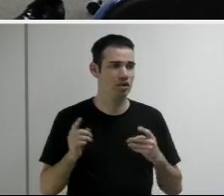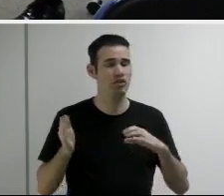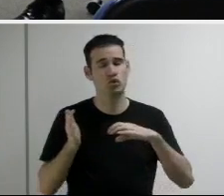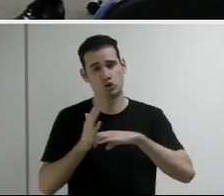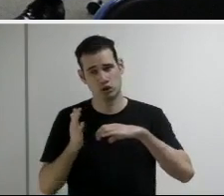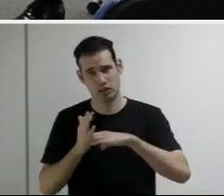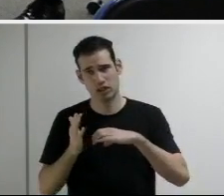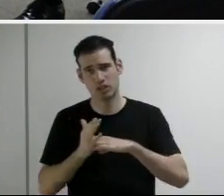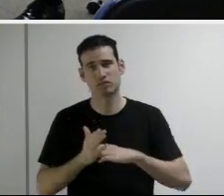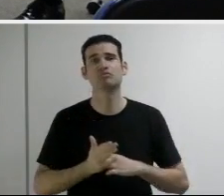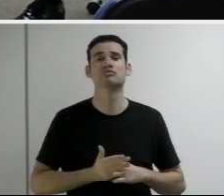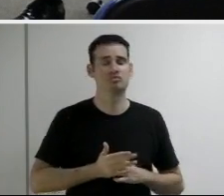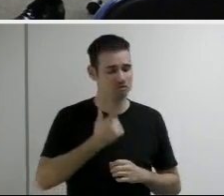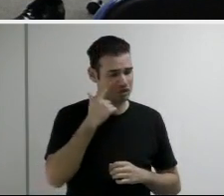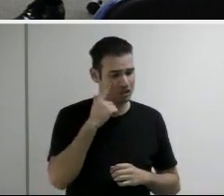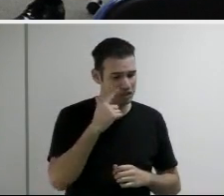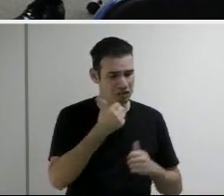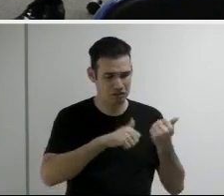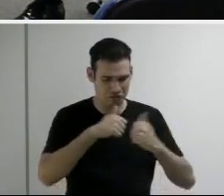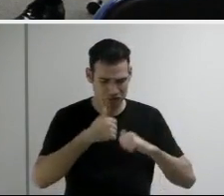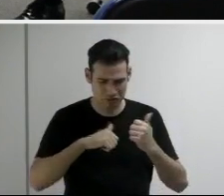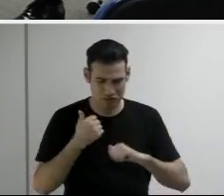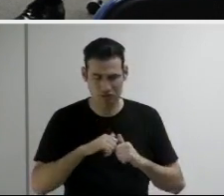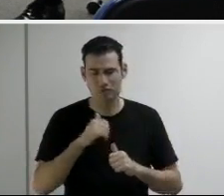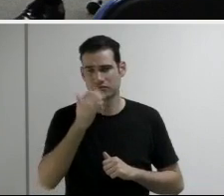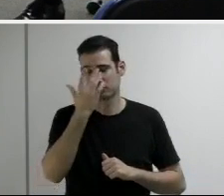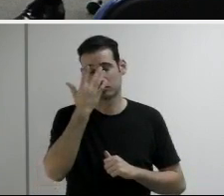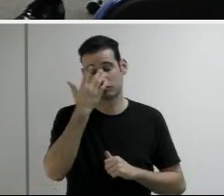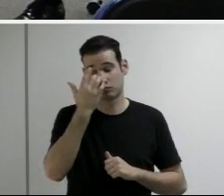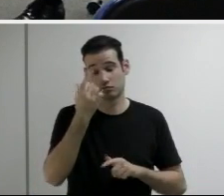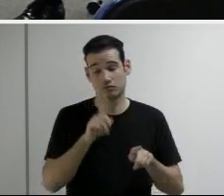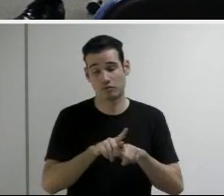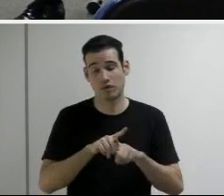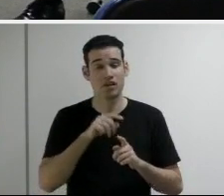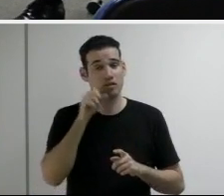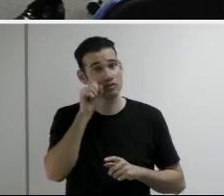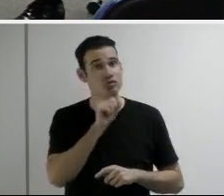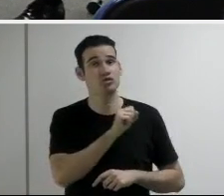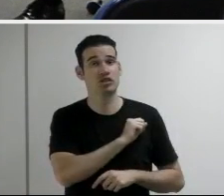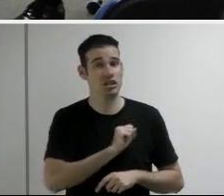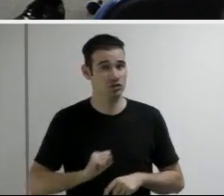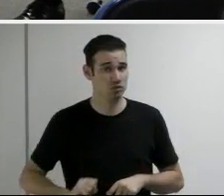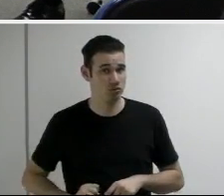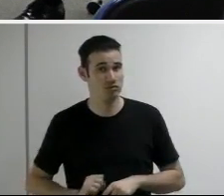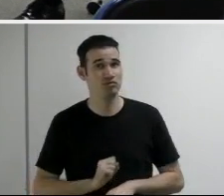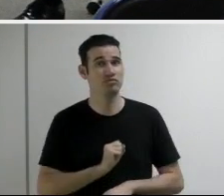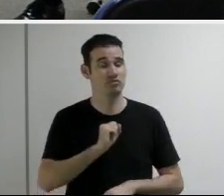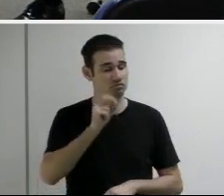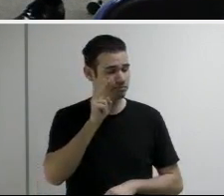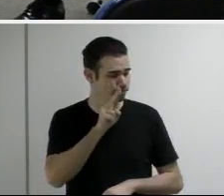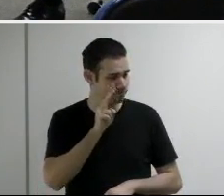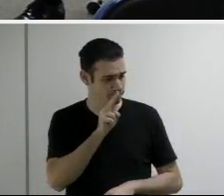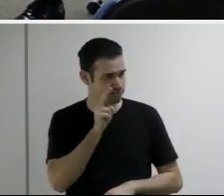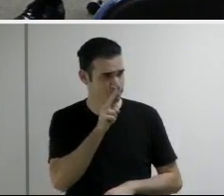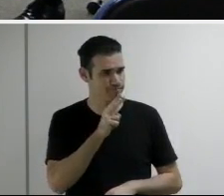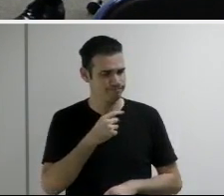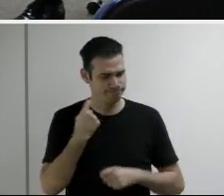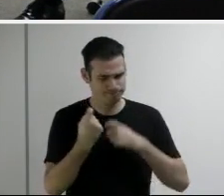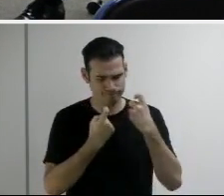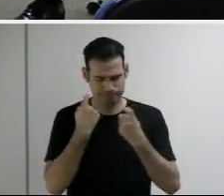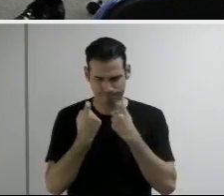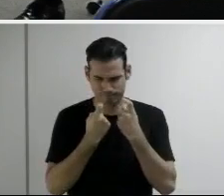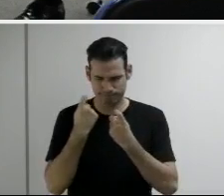seja ela qual for. E lembrando que há um sentimento dos senadores também de se incomodarem muito com essa